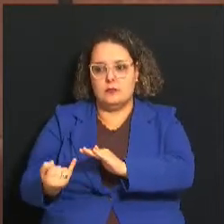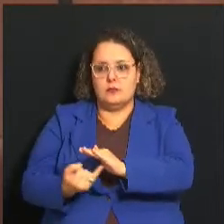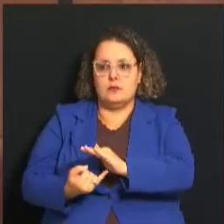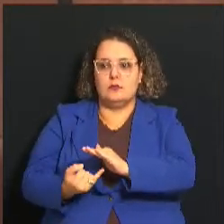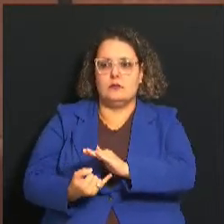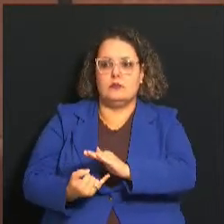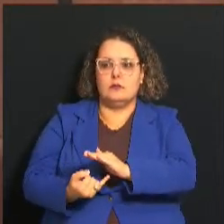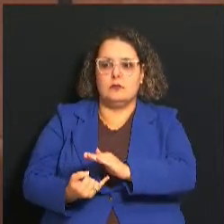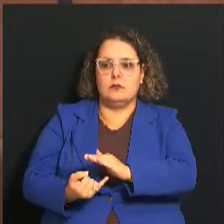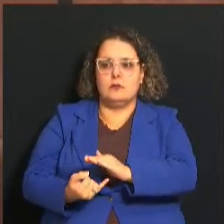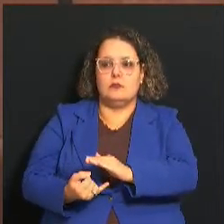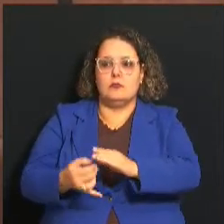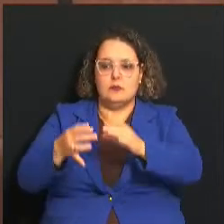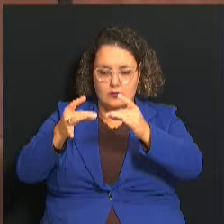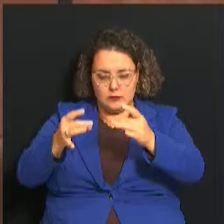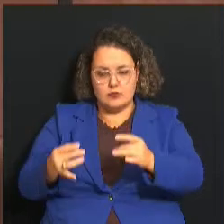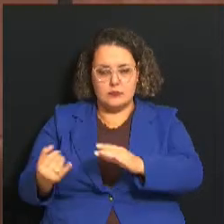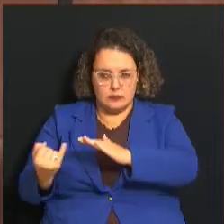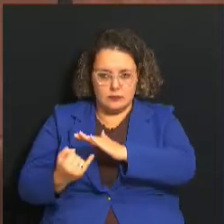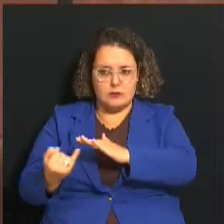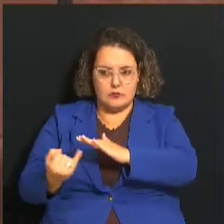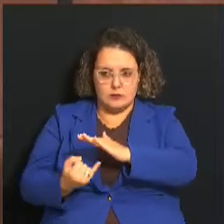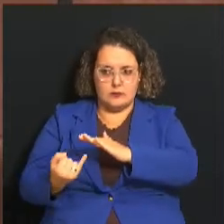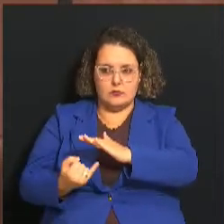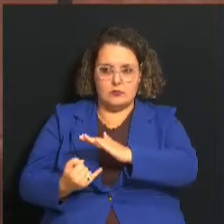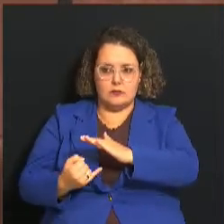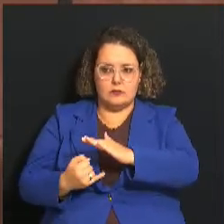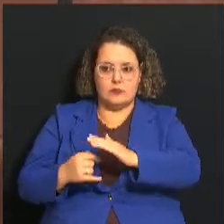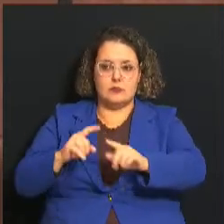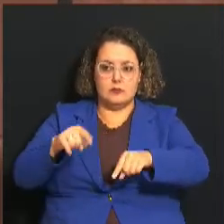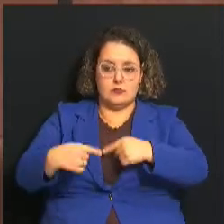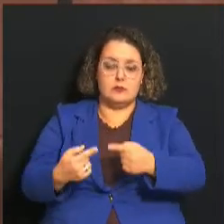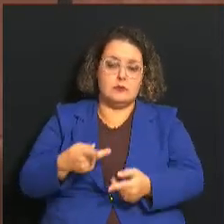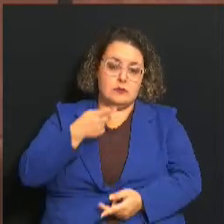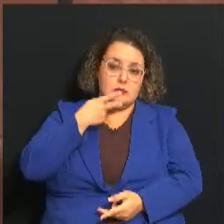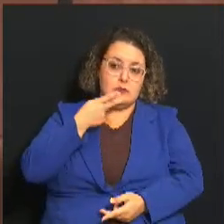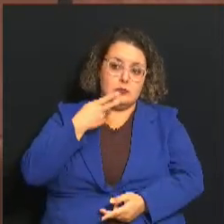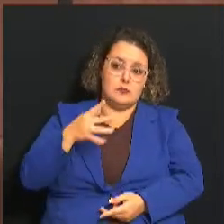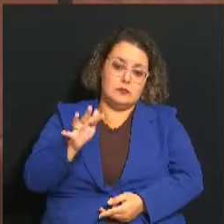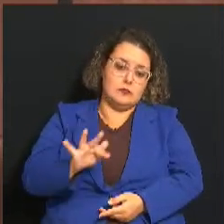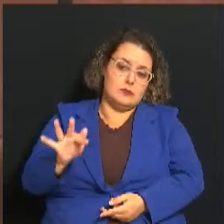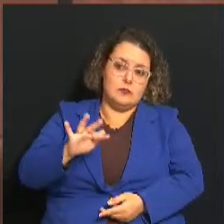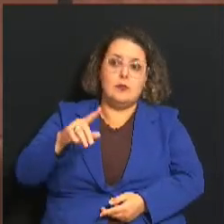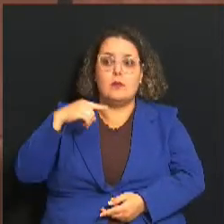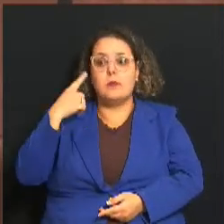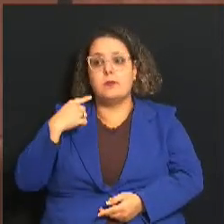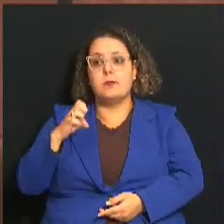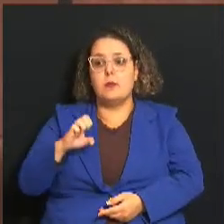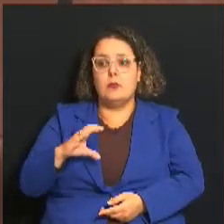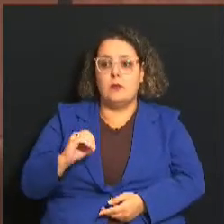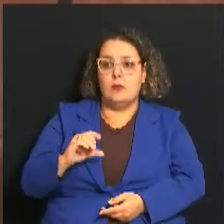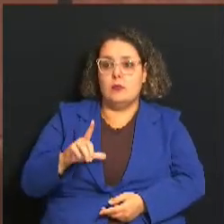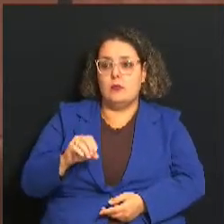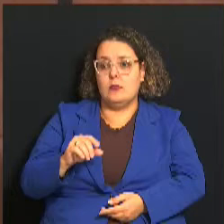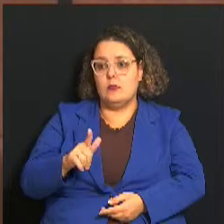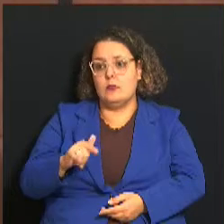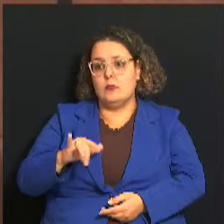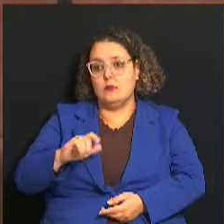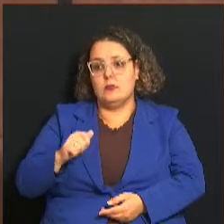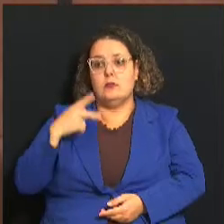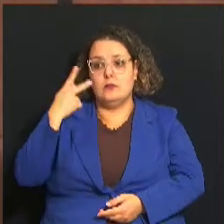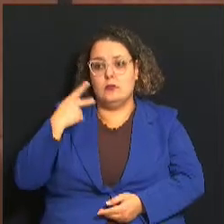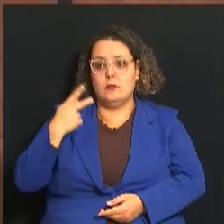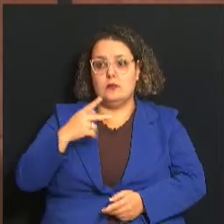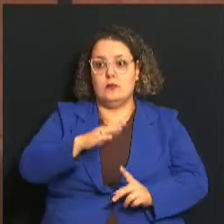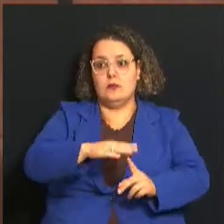fins institucionais, e no outro está dizendo que tem que ter formação em direito, ecologia, política ambiental e áreas afins. Eu